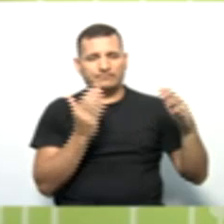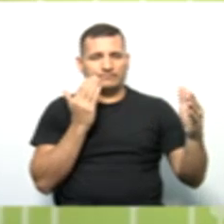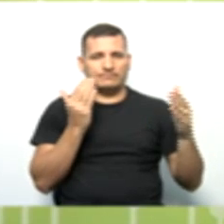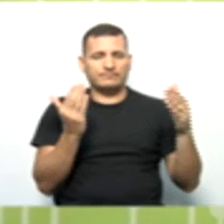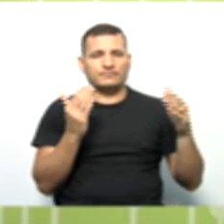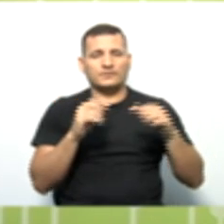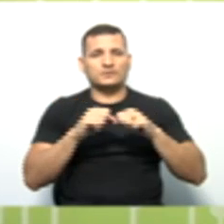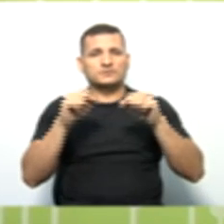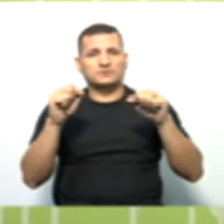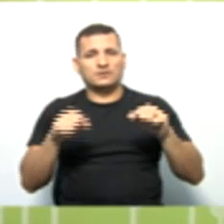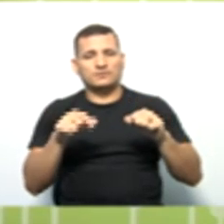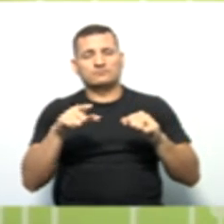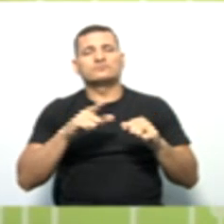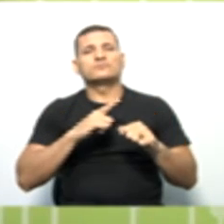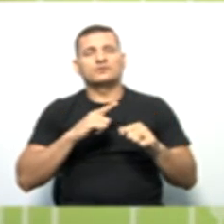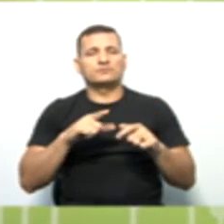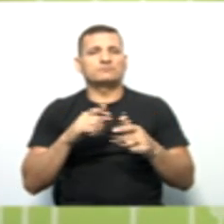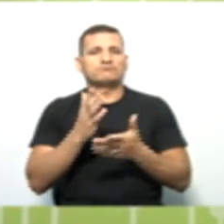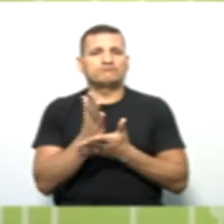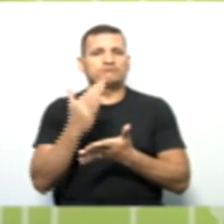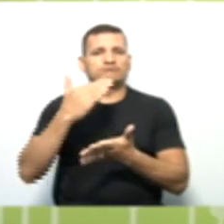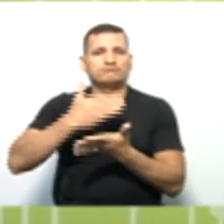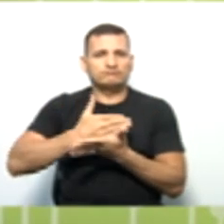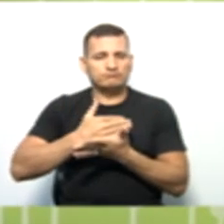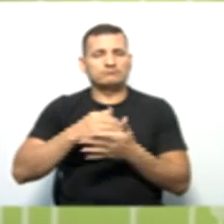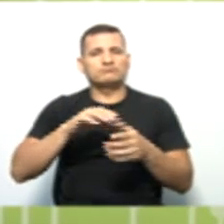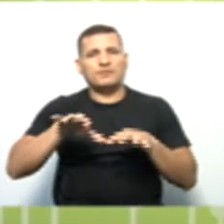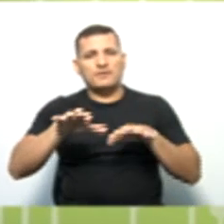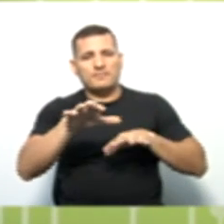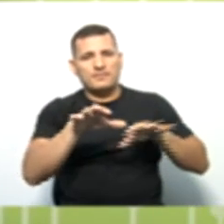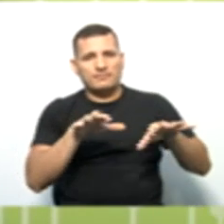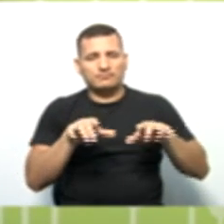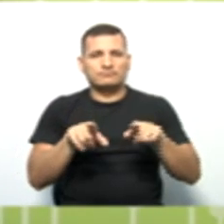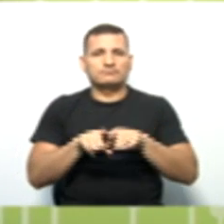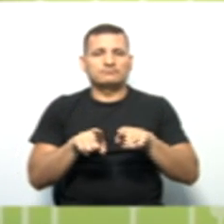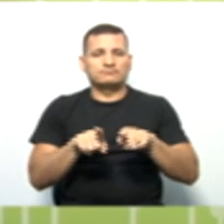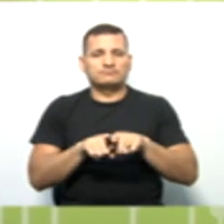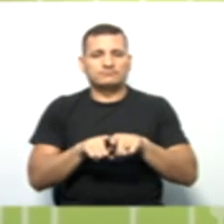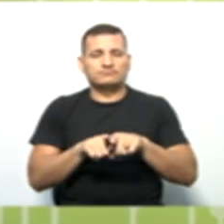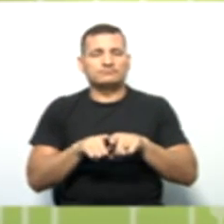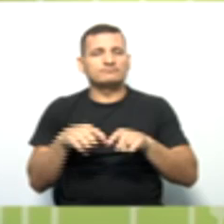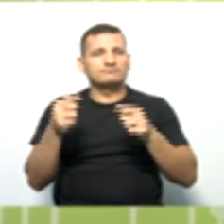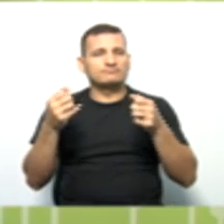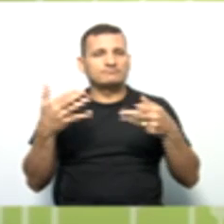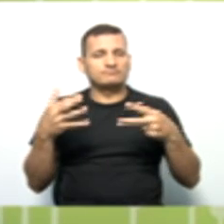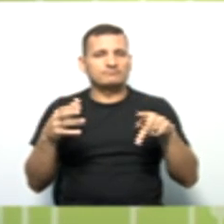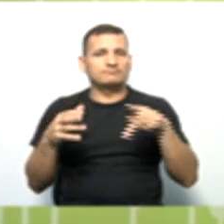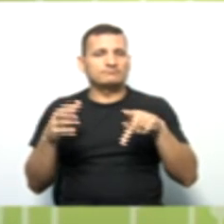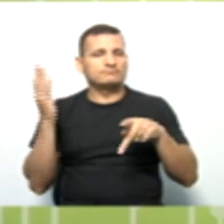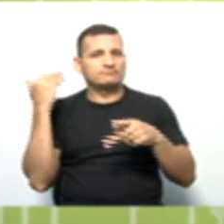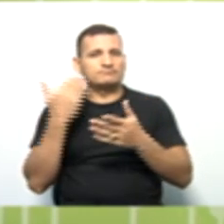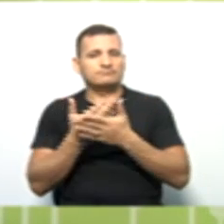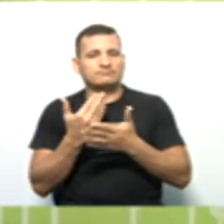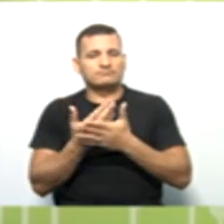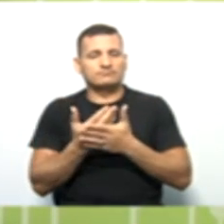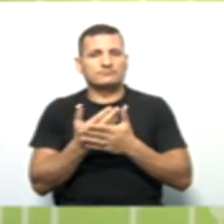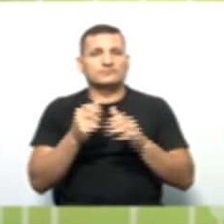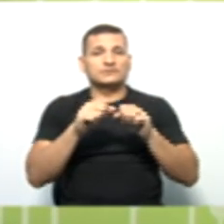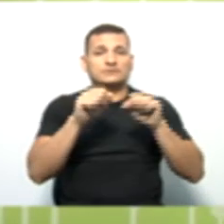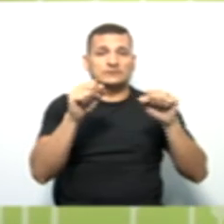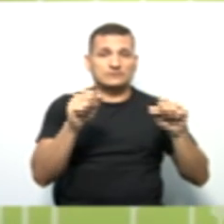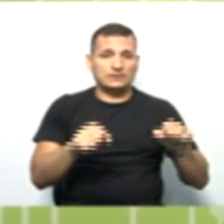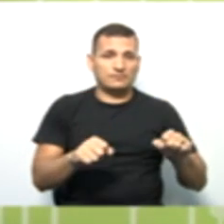alguns padrões, tá? Exemplo, como a professora também falou na aula passada, né? Sistema para